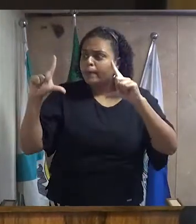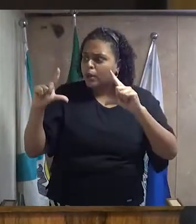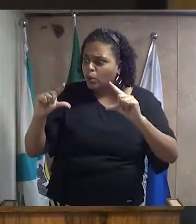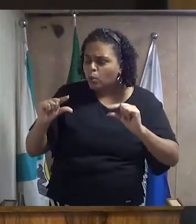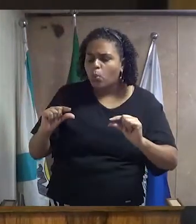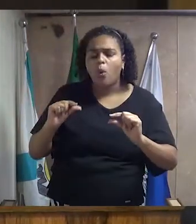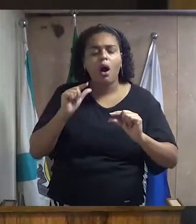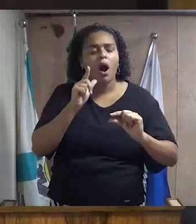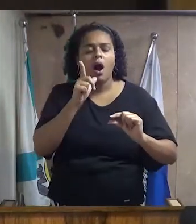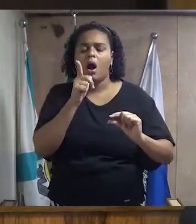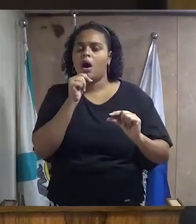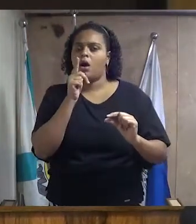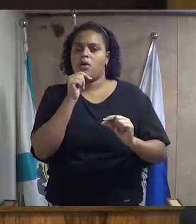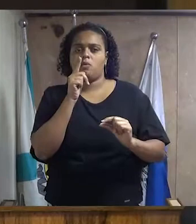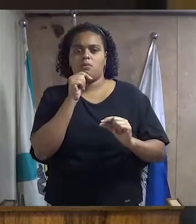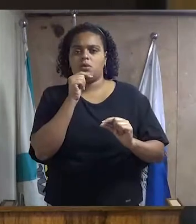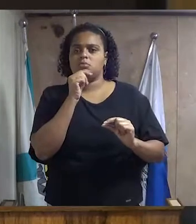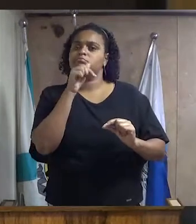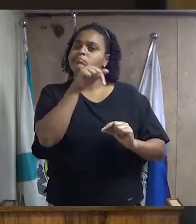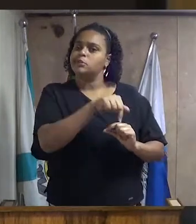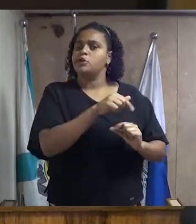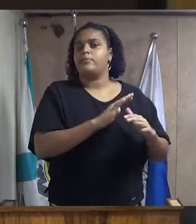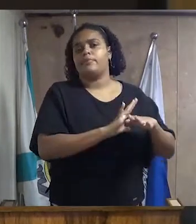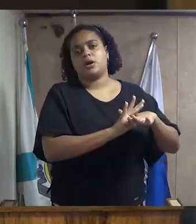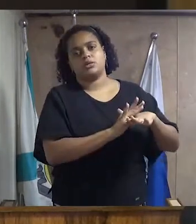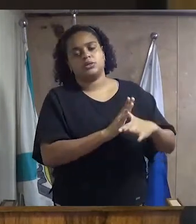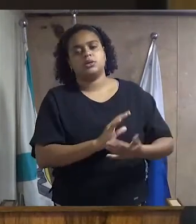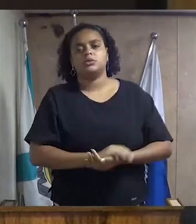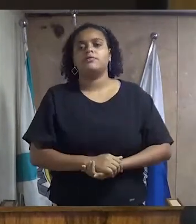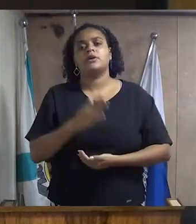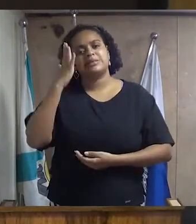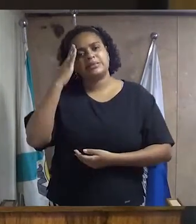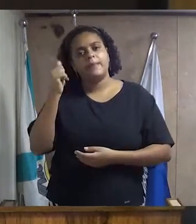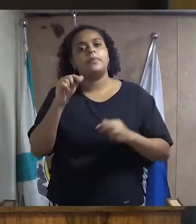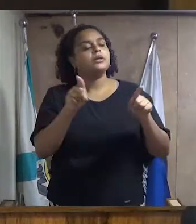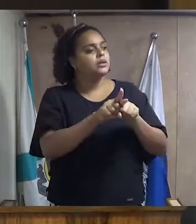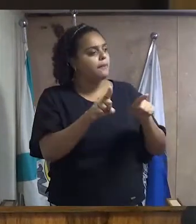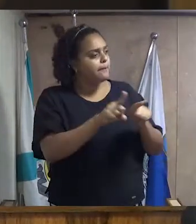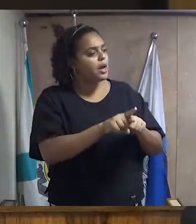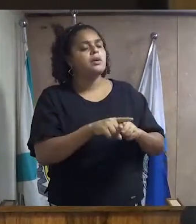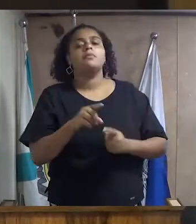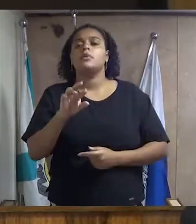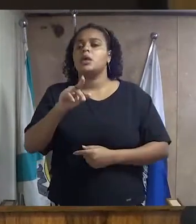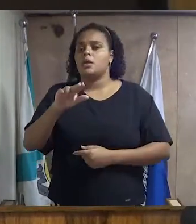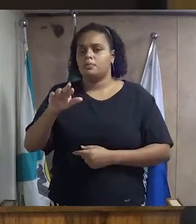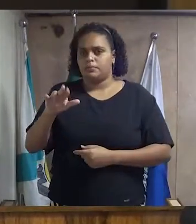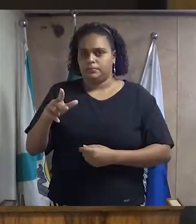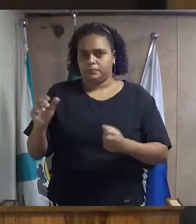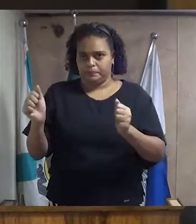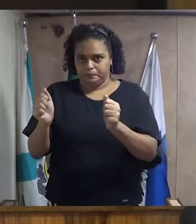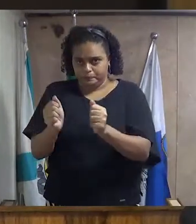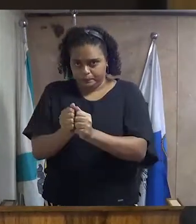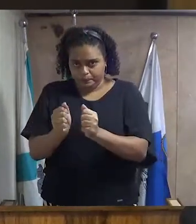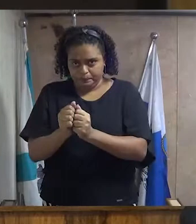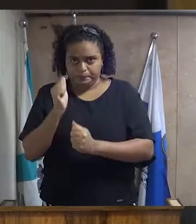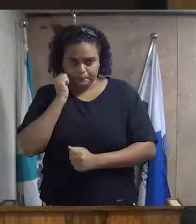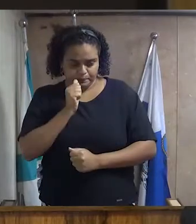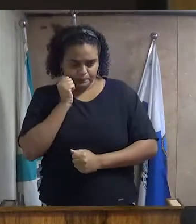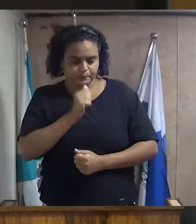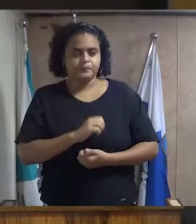ainda de volume de água para Duque de Caxias. Ficamos sabendo também, eu e minha irmã, sempre andando comigo ao meu lado, que